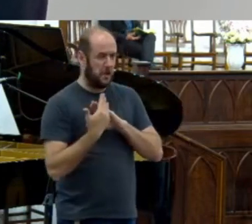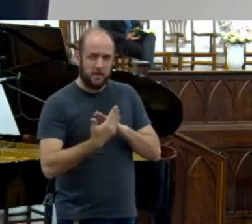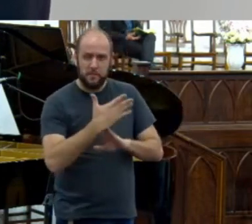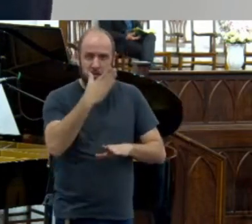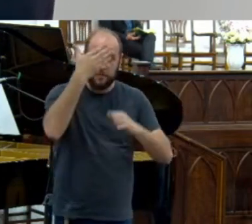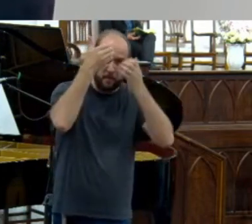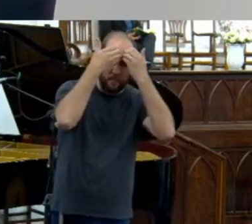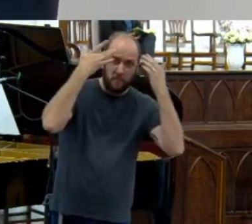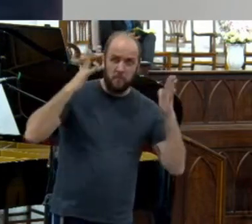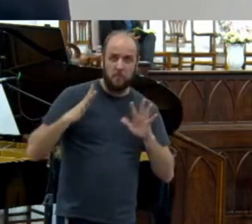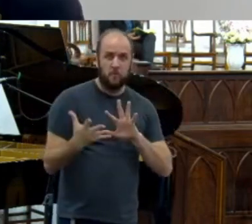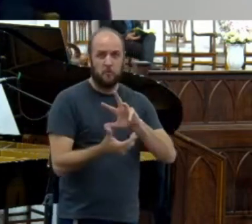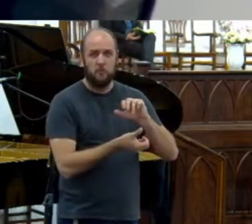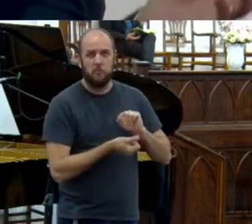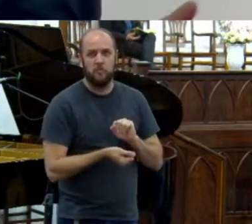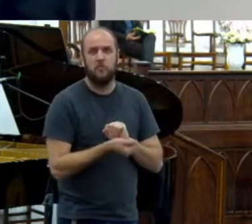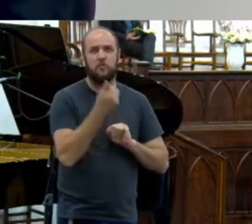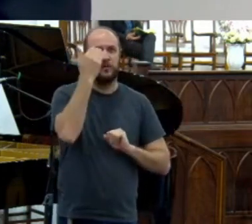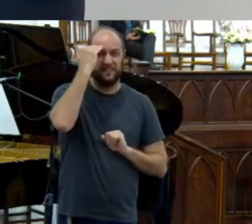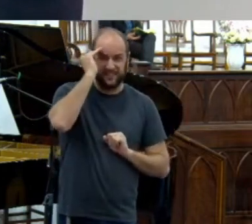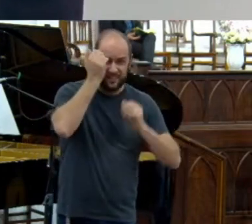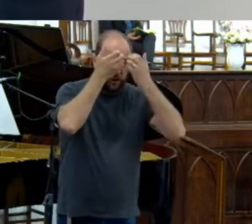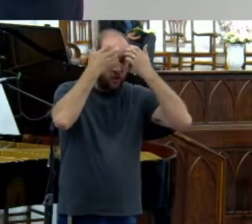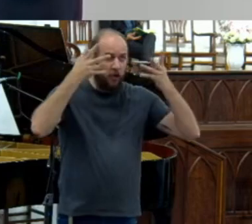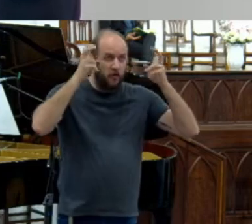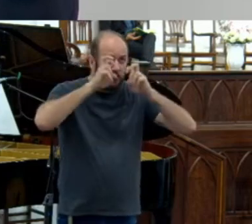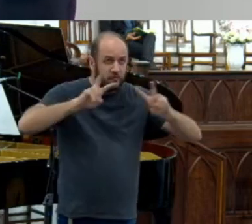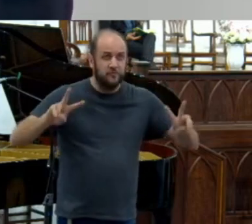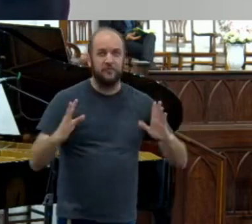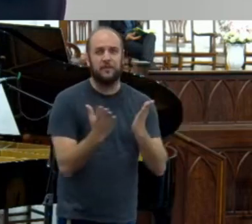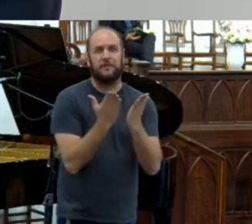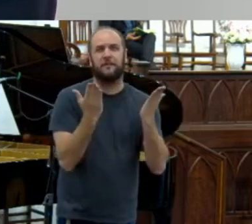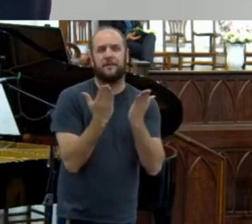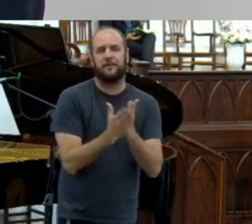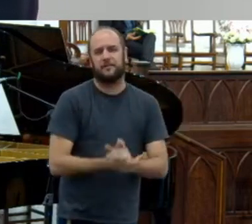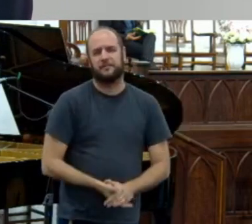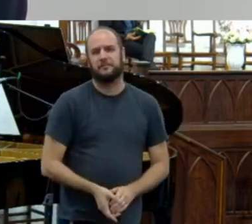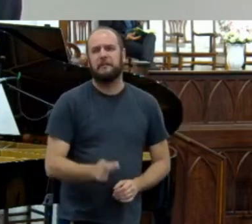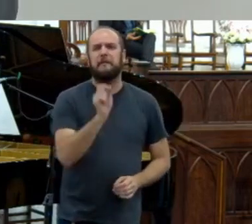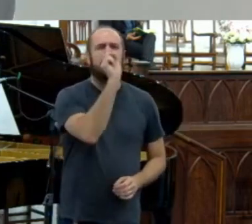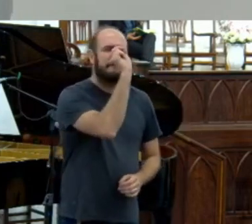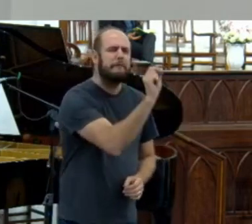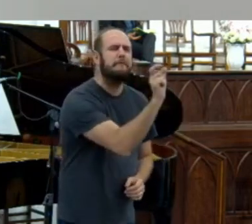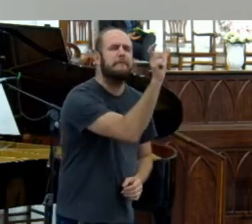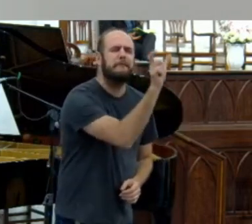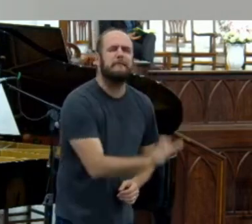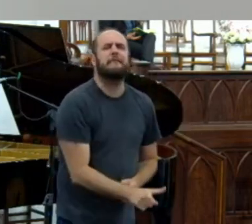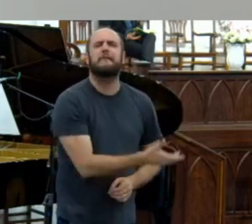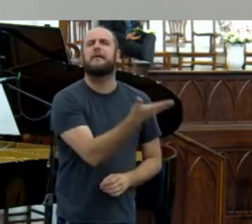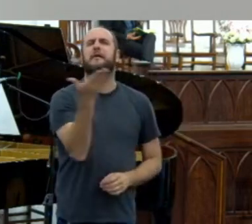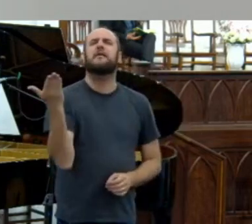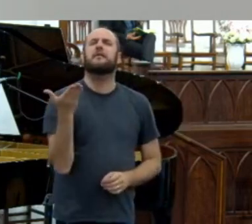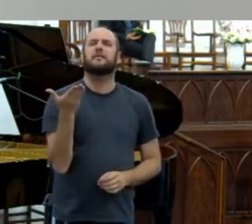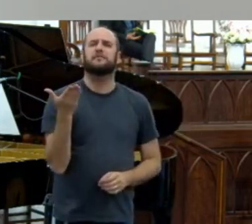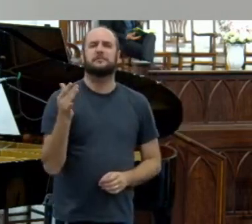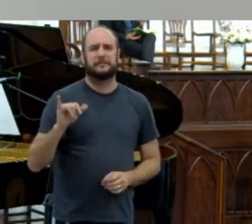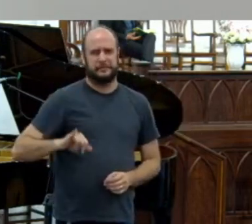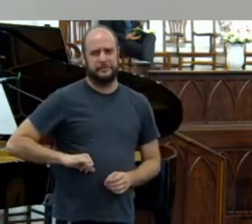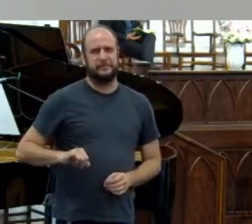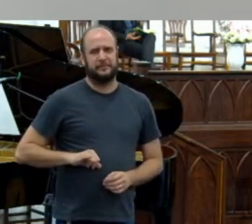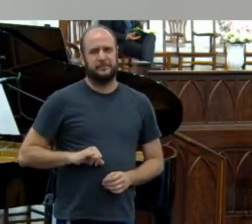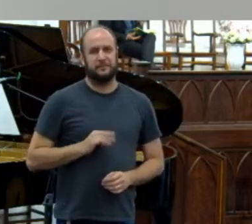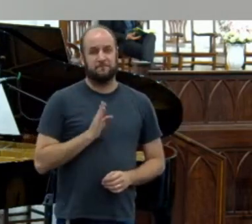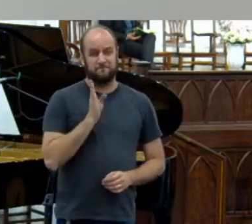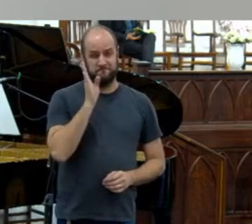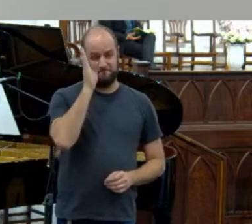entendimento do mundo, para ter uma cosmovisão cristã. Quem és tu, homem? Isso que dói mais, tu és